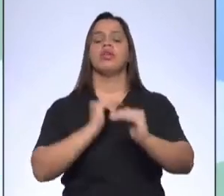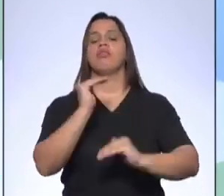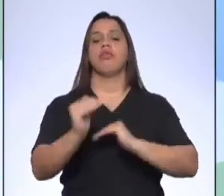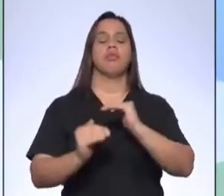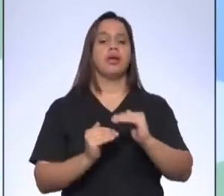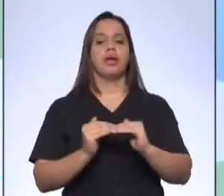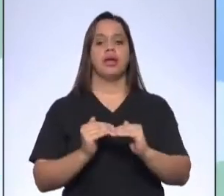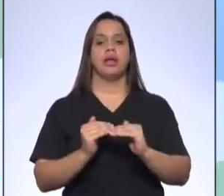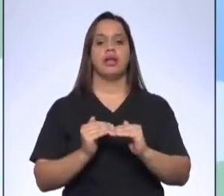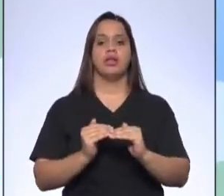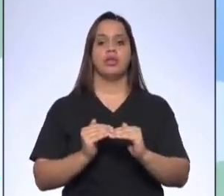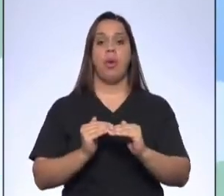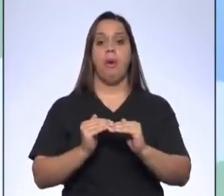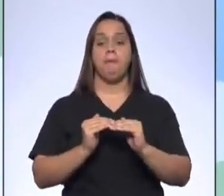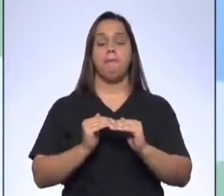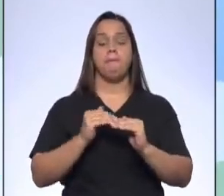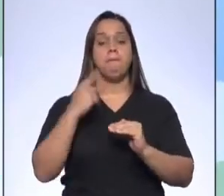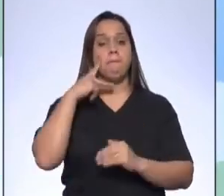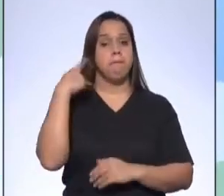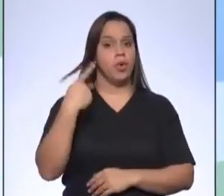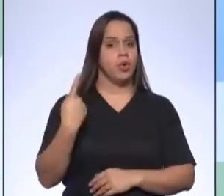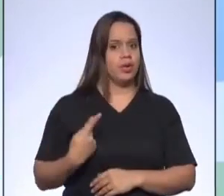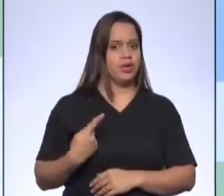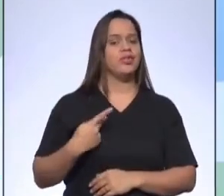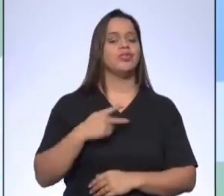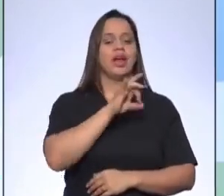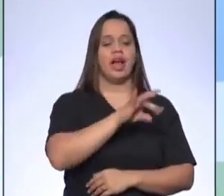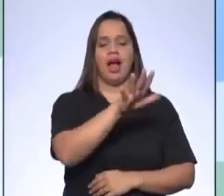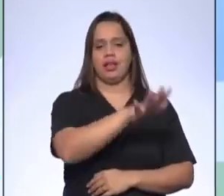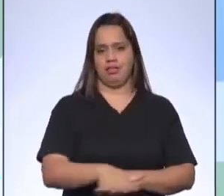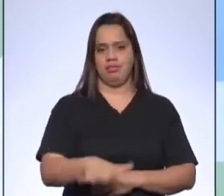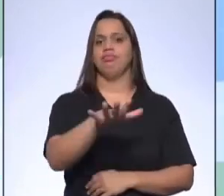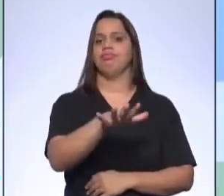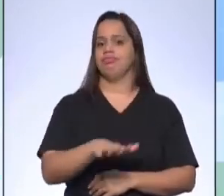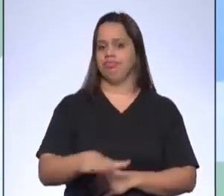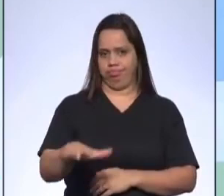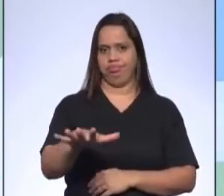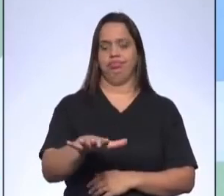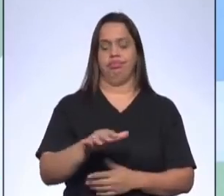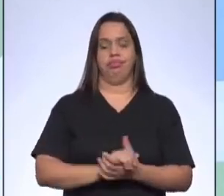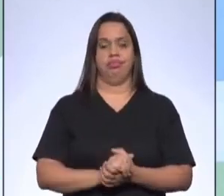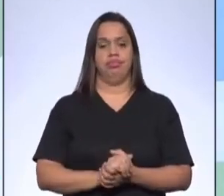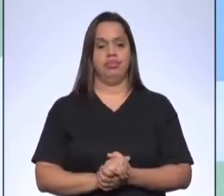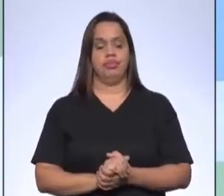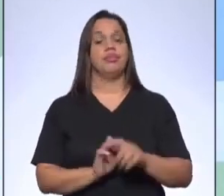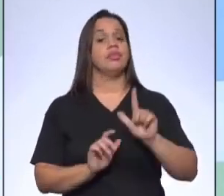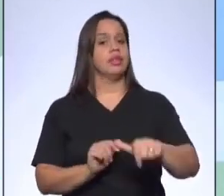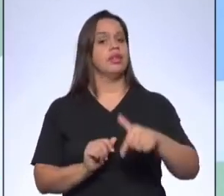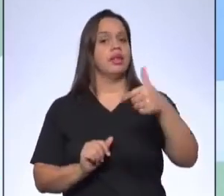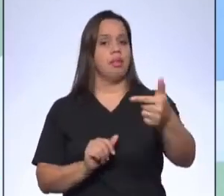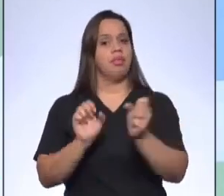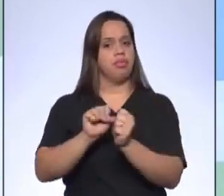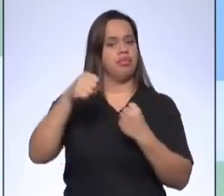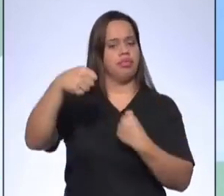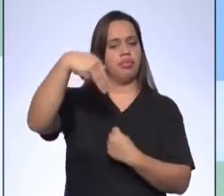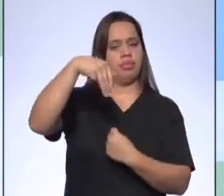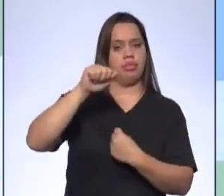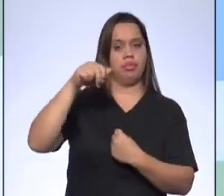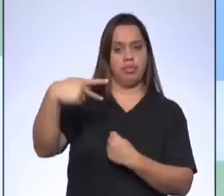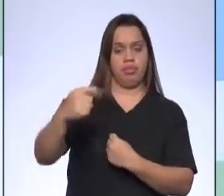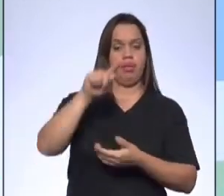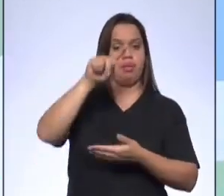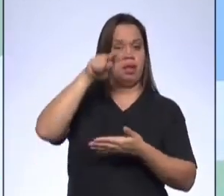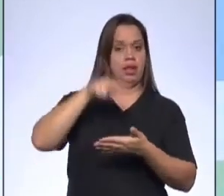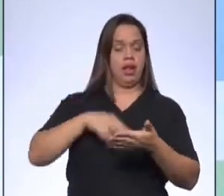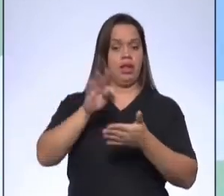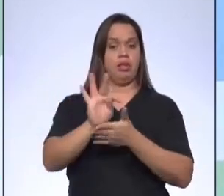desenvolvimento político nessas regiões, ok? Após observarmos o mapa e lermos o